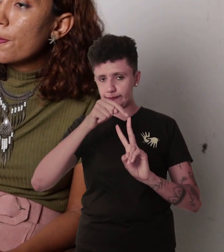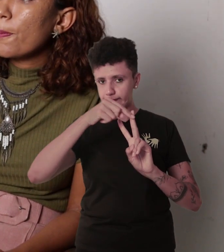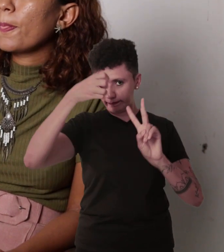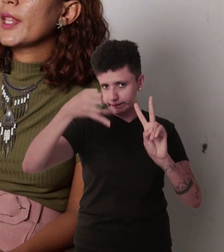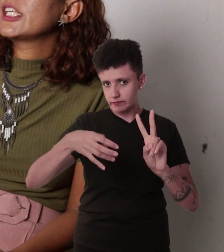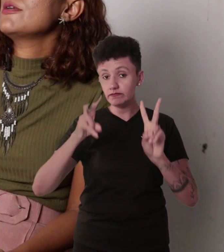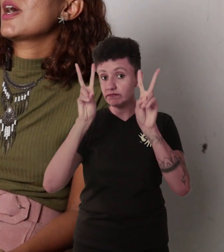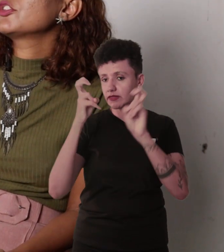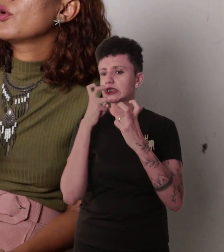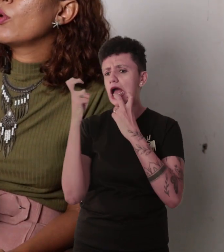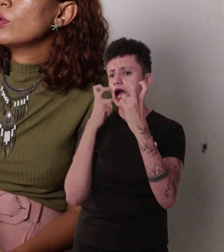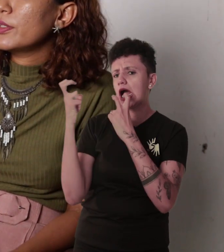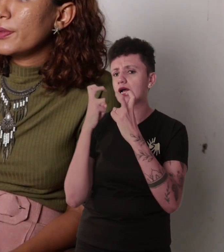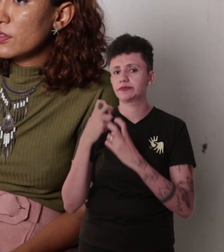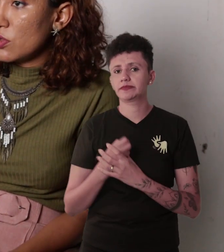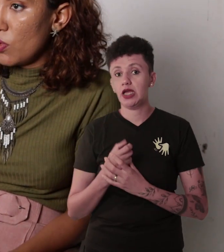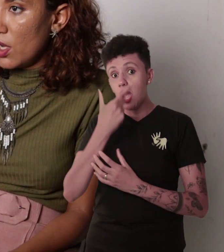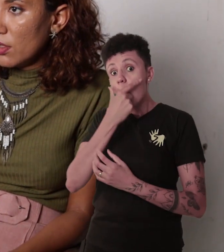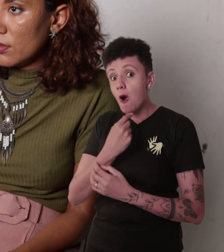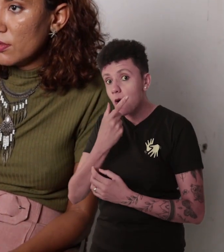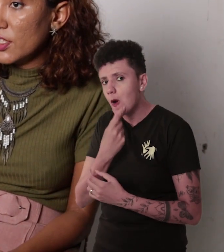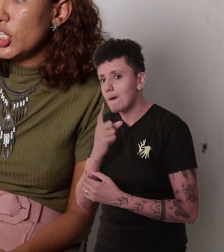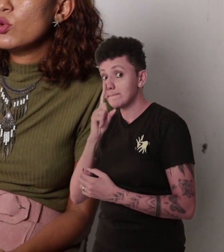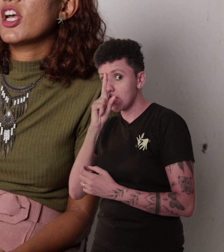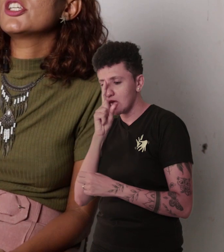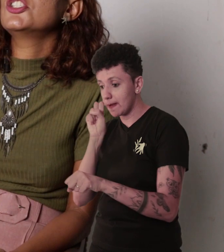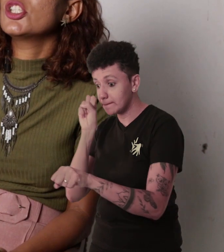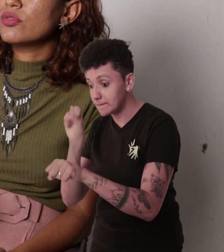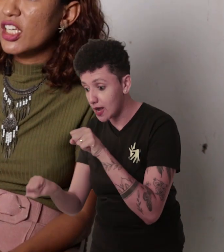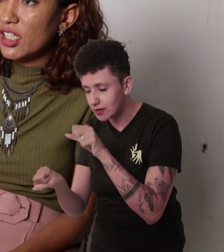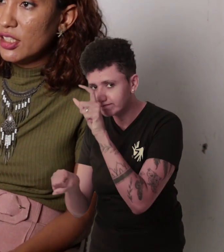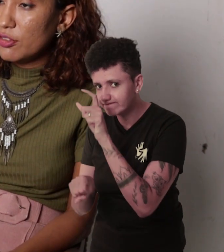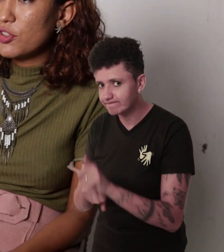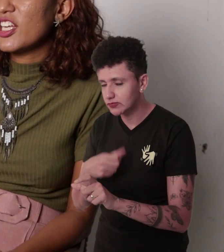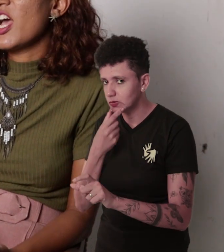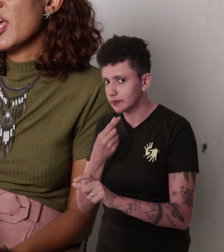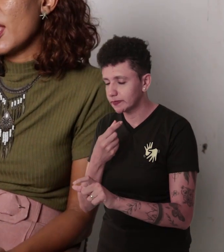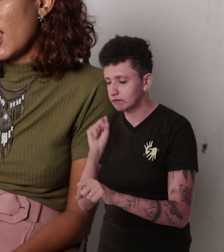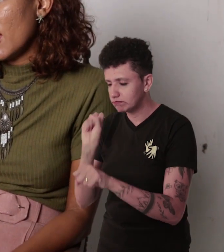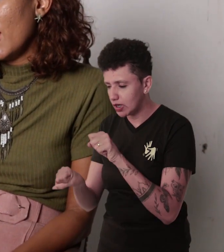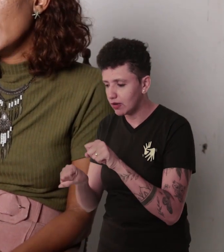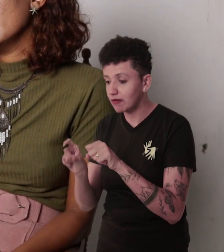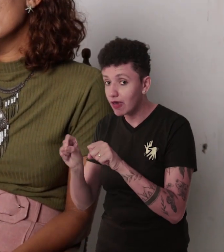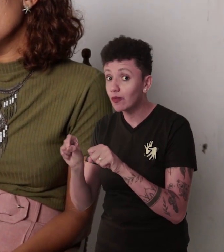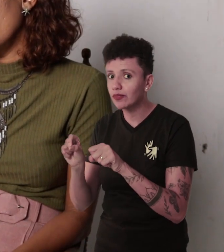homem que matou outra pessoa e o castigo dele foi